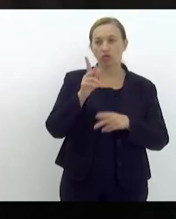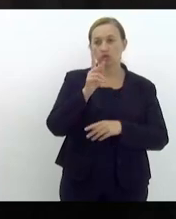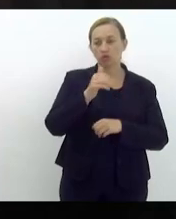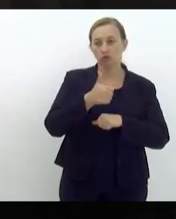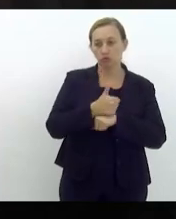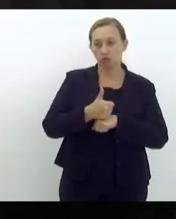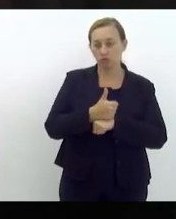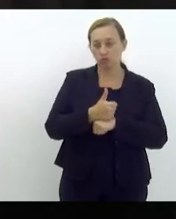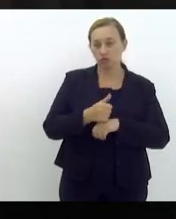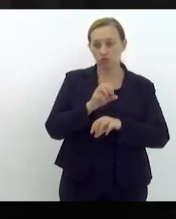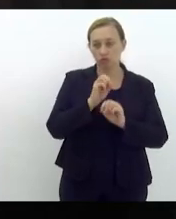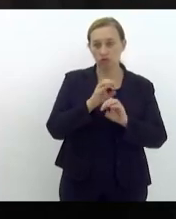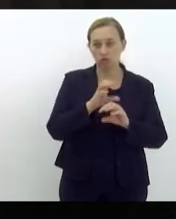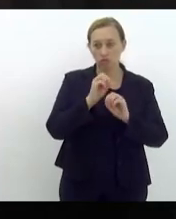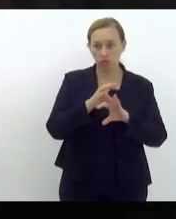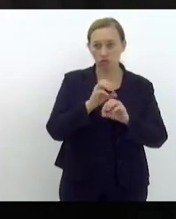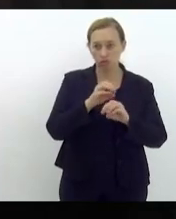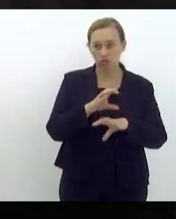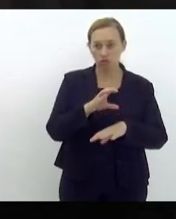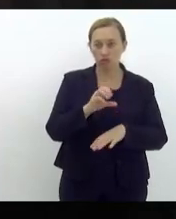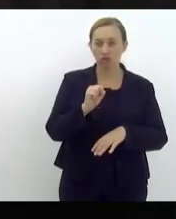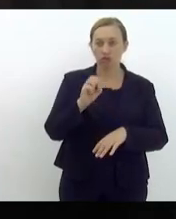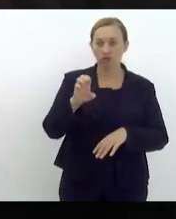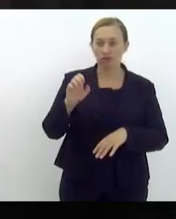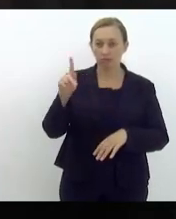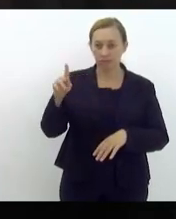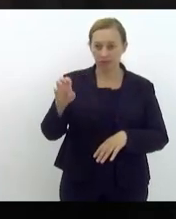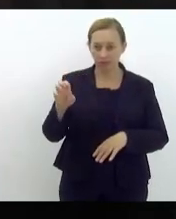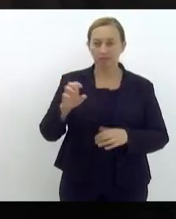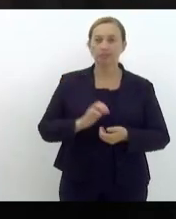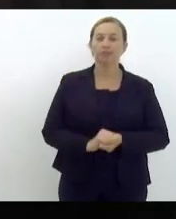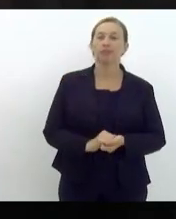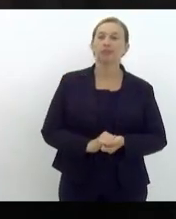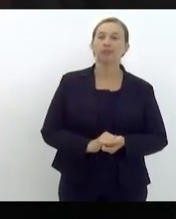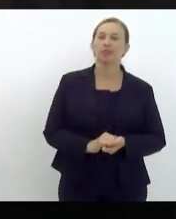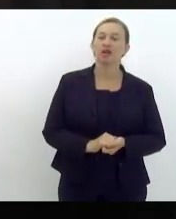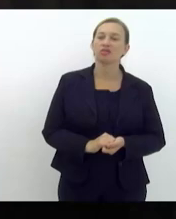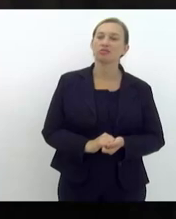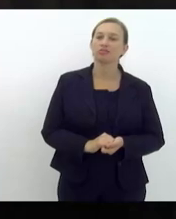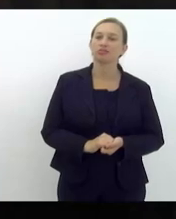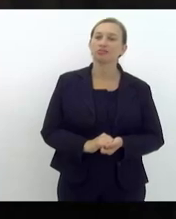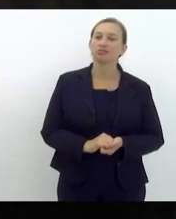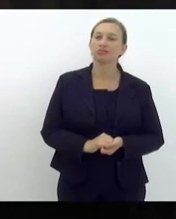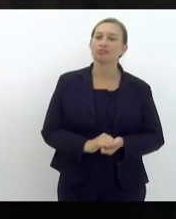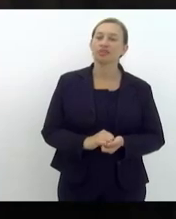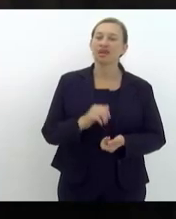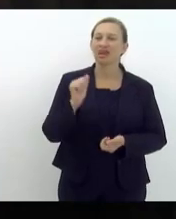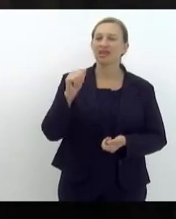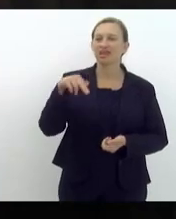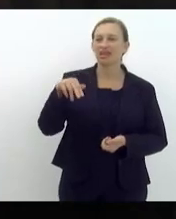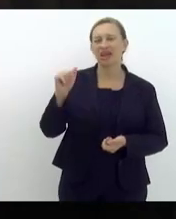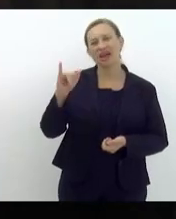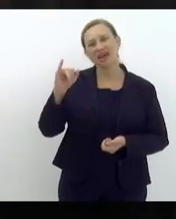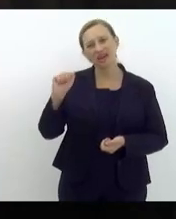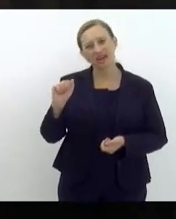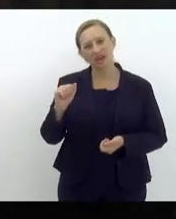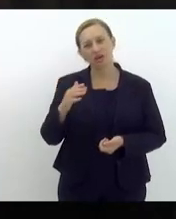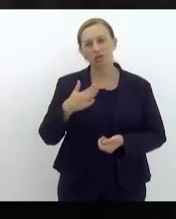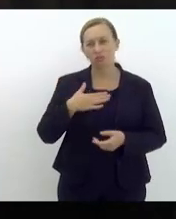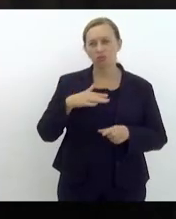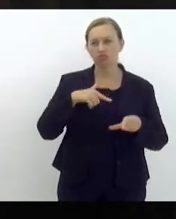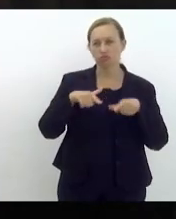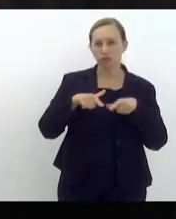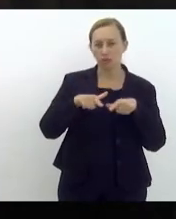profissionais de Educação do CEP lá no Anaia meu